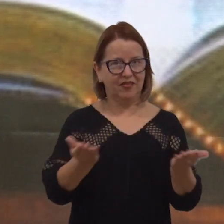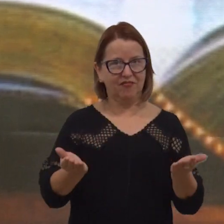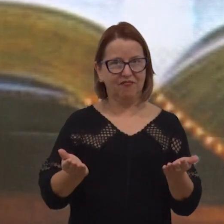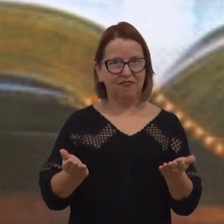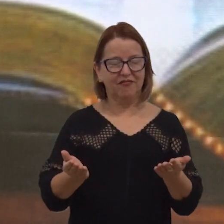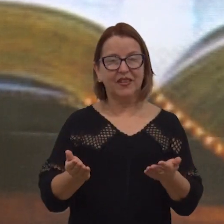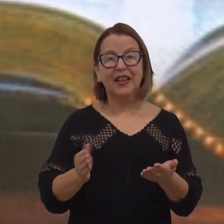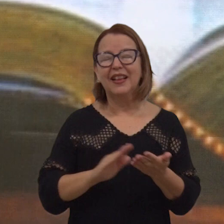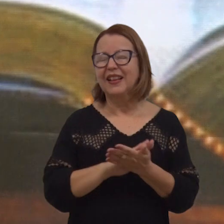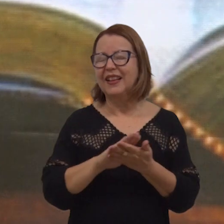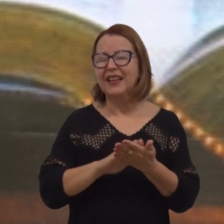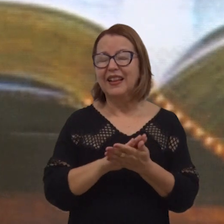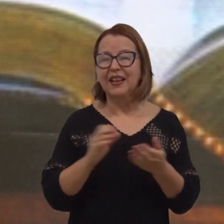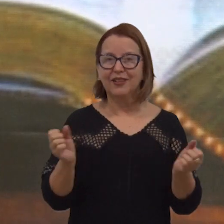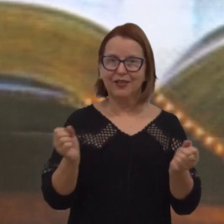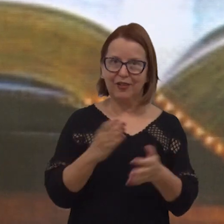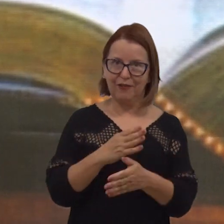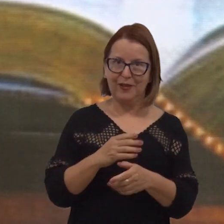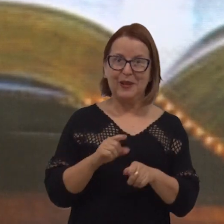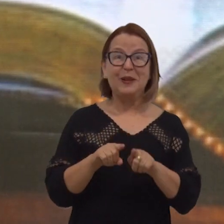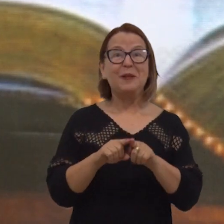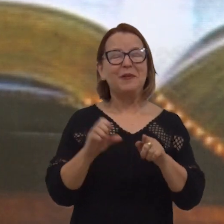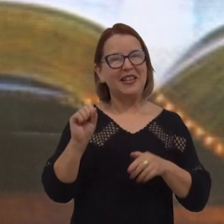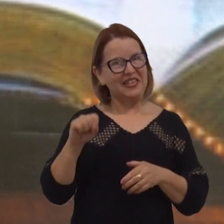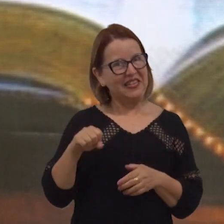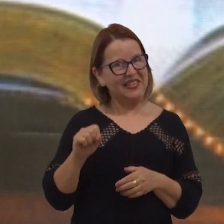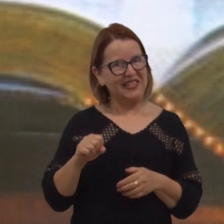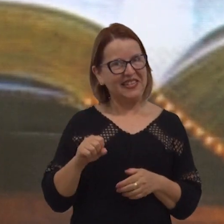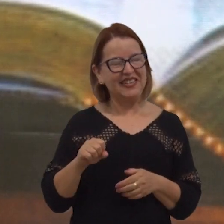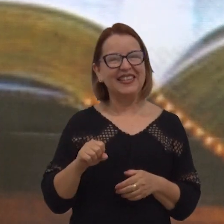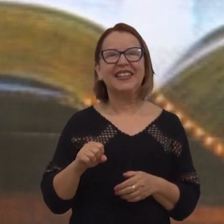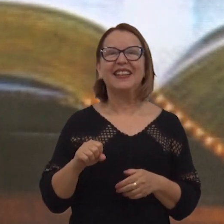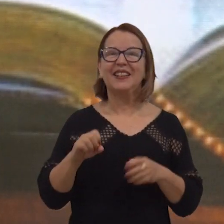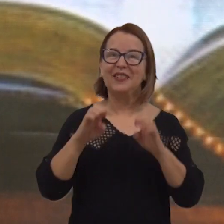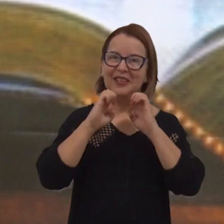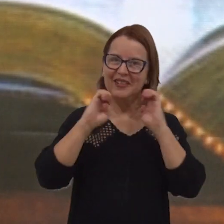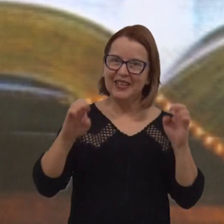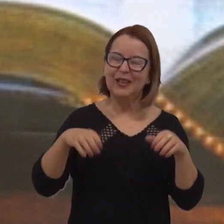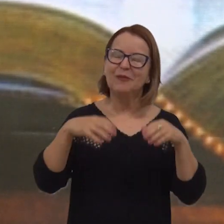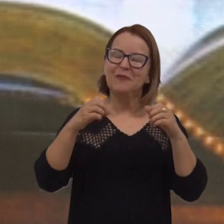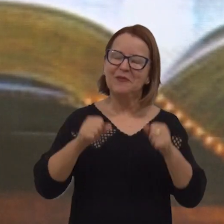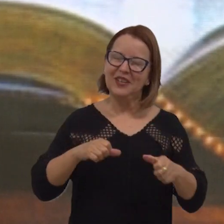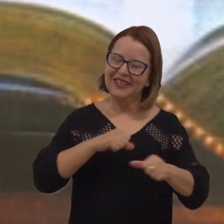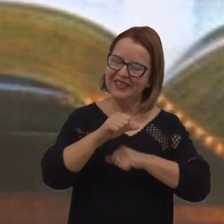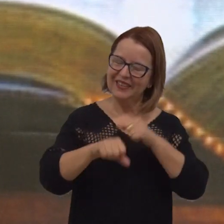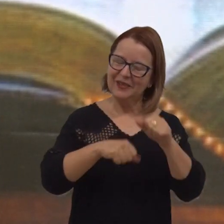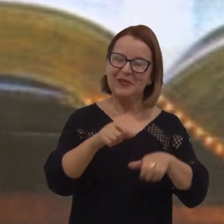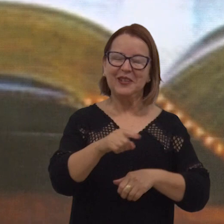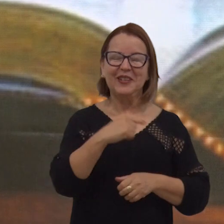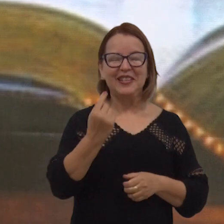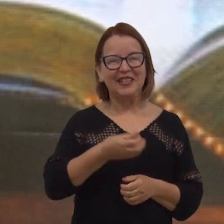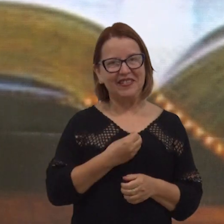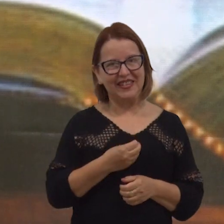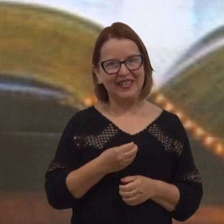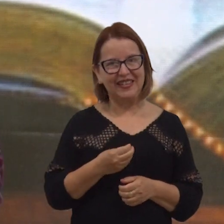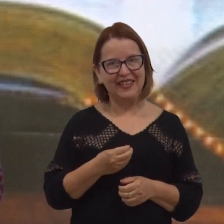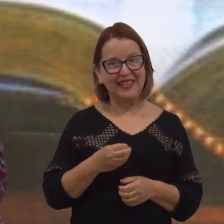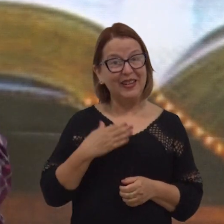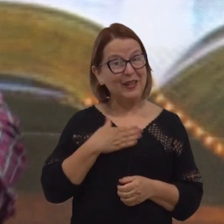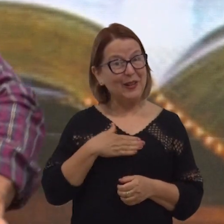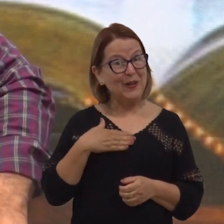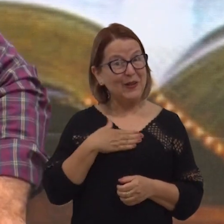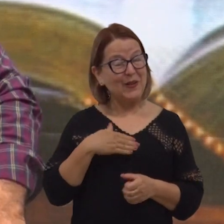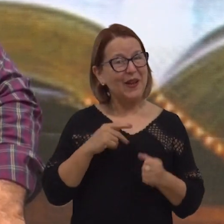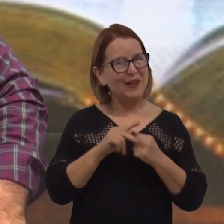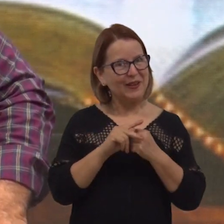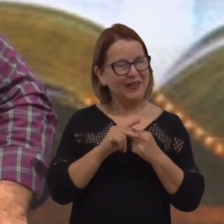nada de novo, e sim a mensagem do evangelho que pode transformar as nossas vidas. Eu gosto muito de